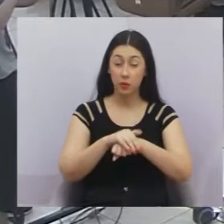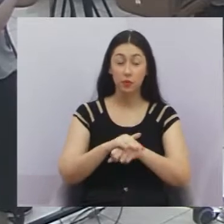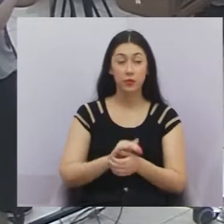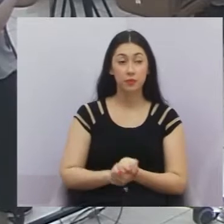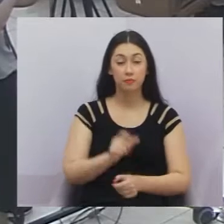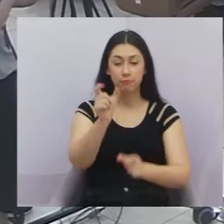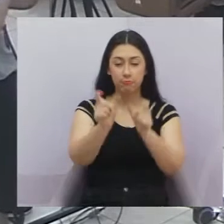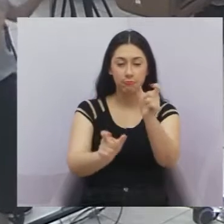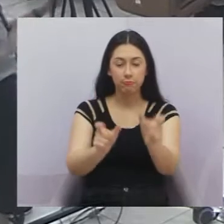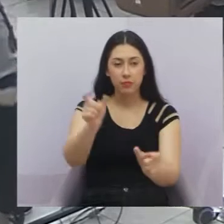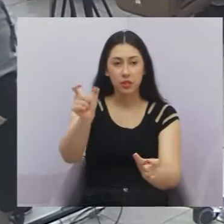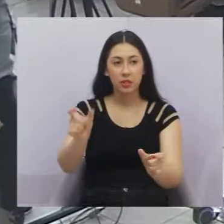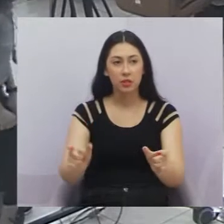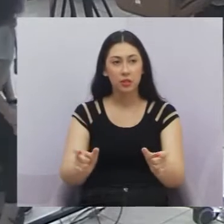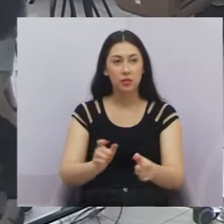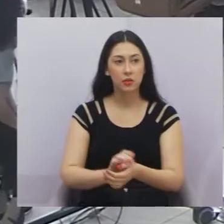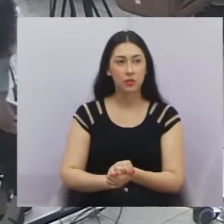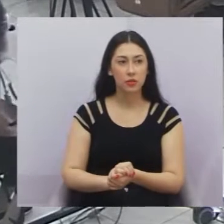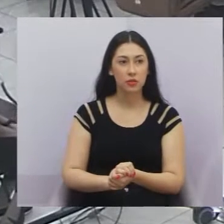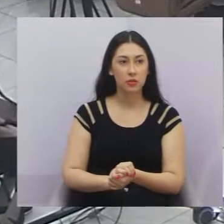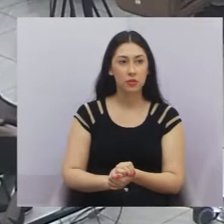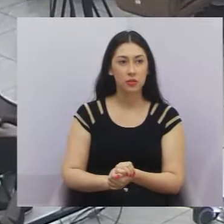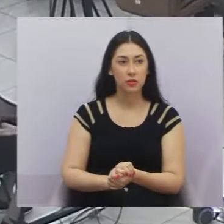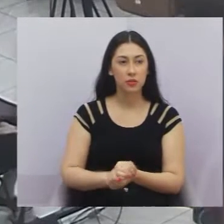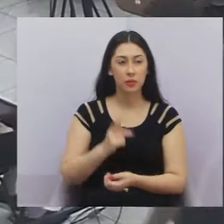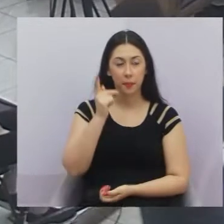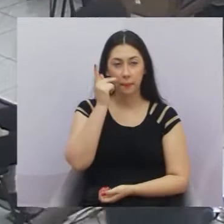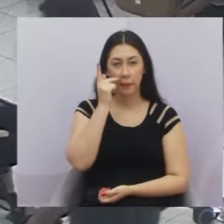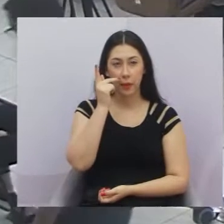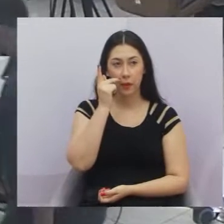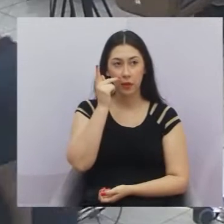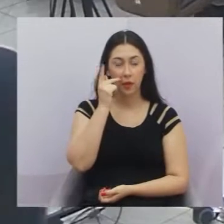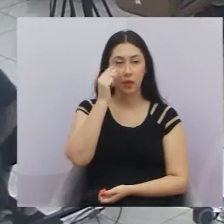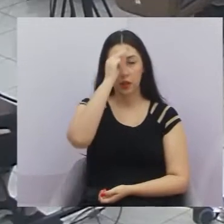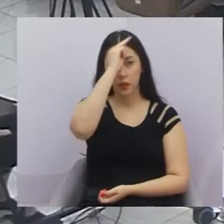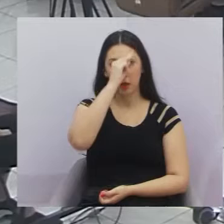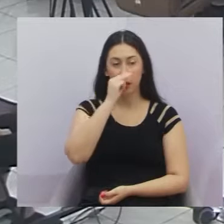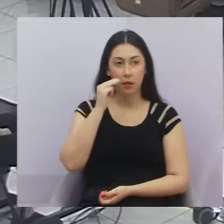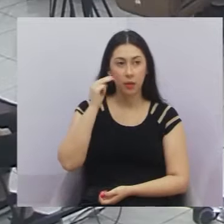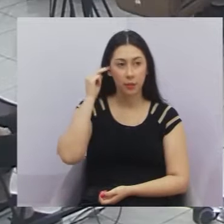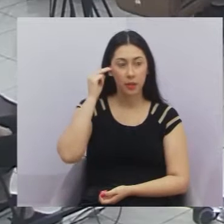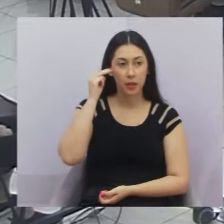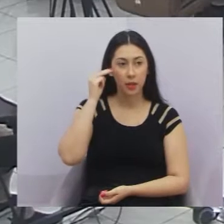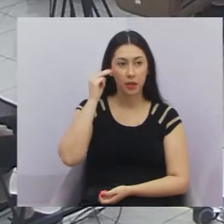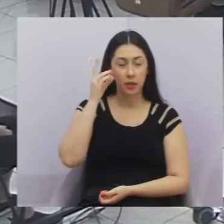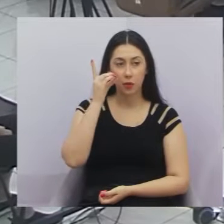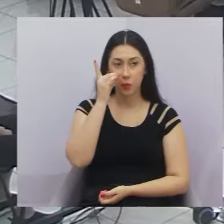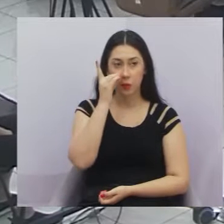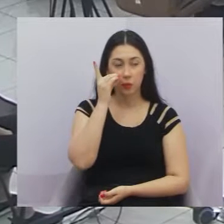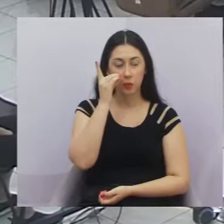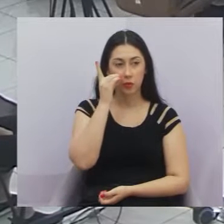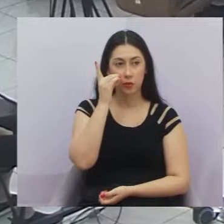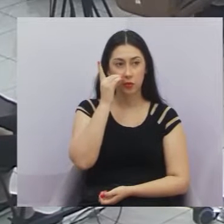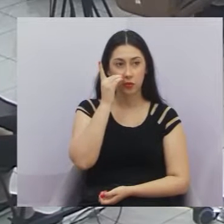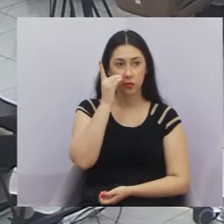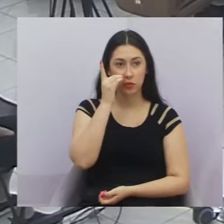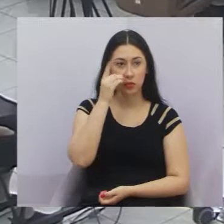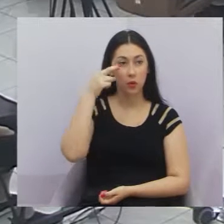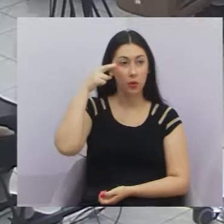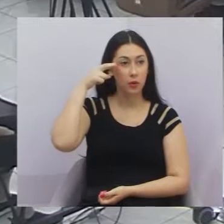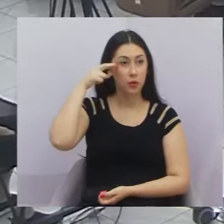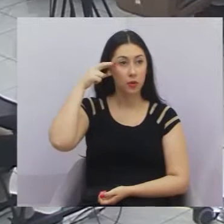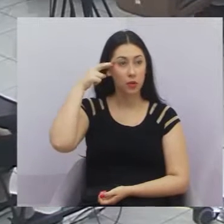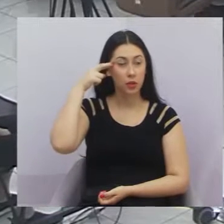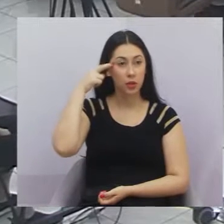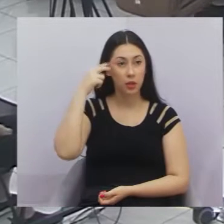Estão presentes vereador Paulinho do Esporte, vereadora Maria Amélia, Dude, Roninha,